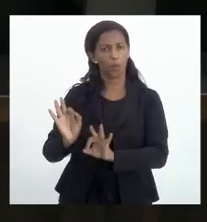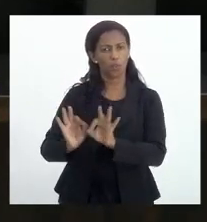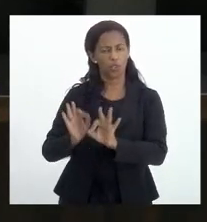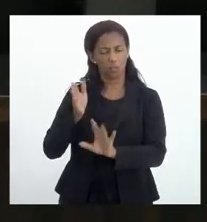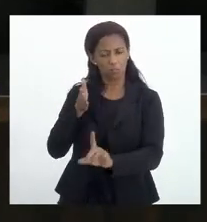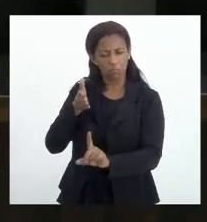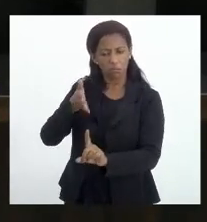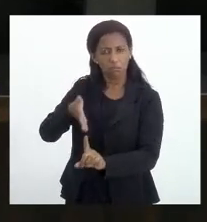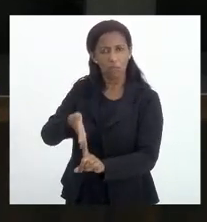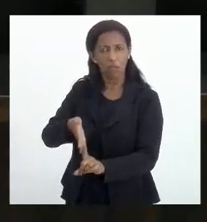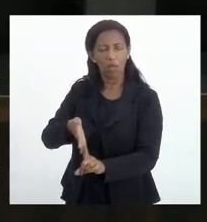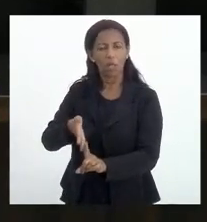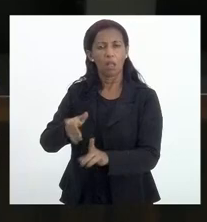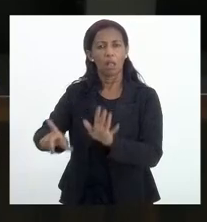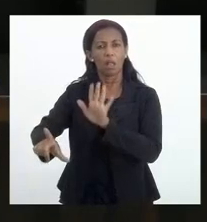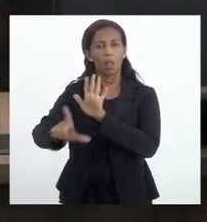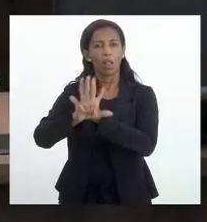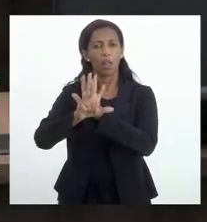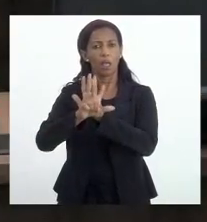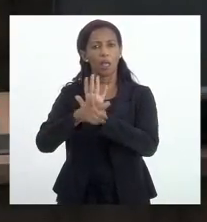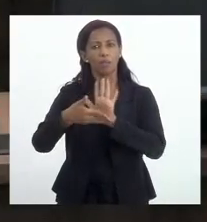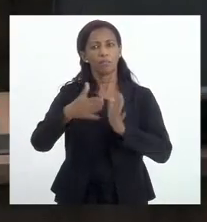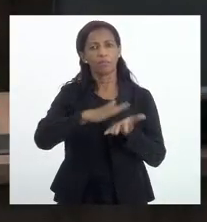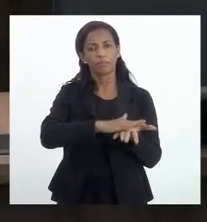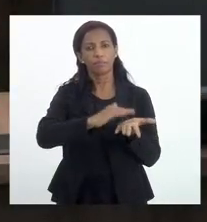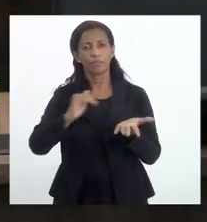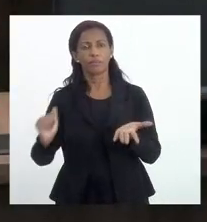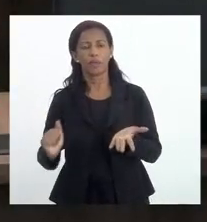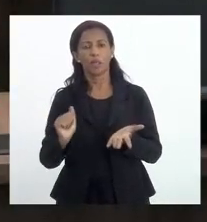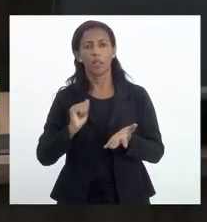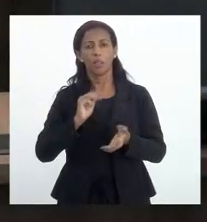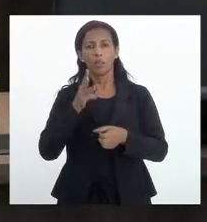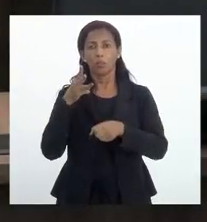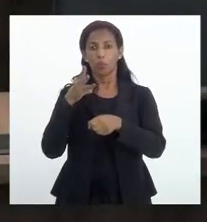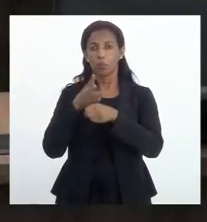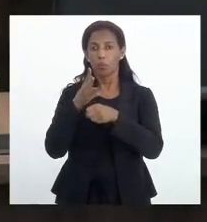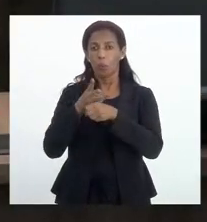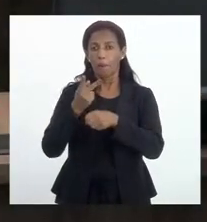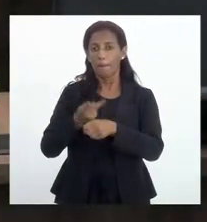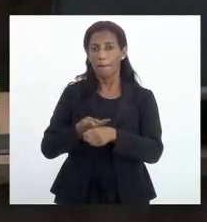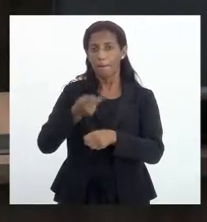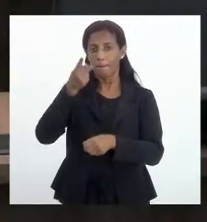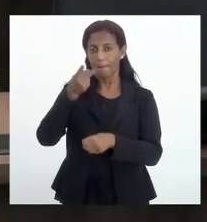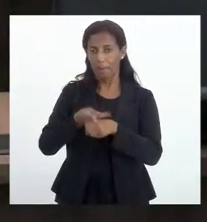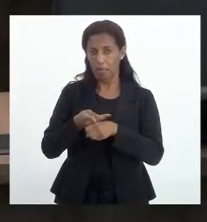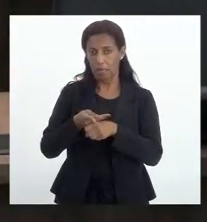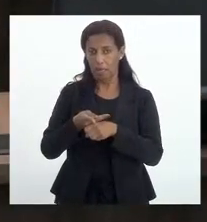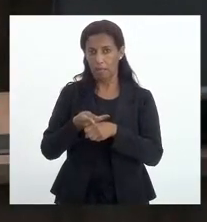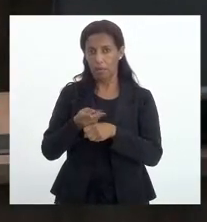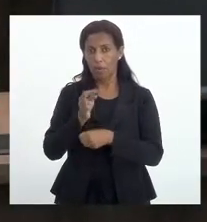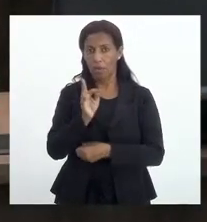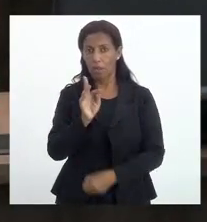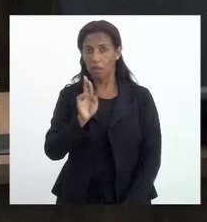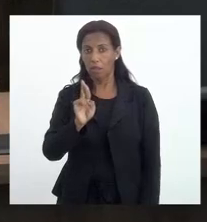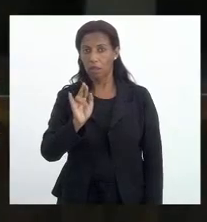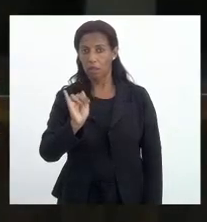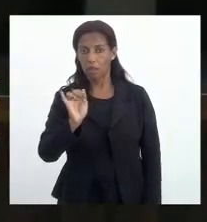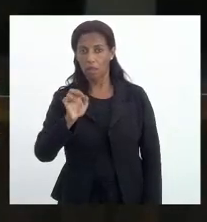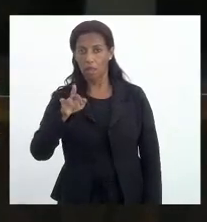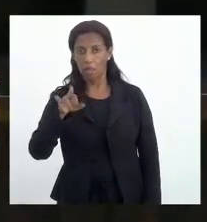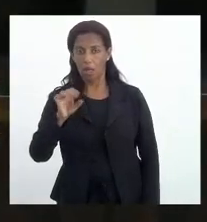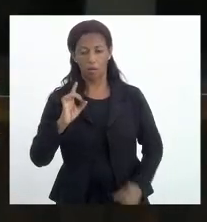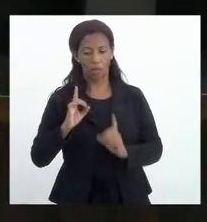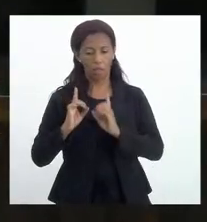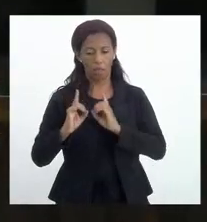lei de extinção do triênio. Então, este assunto não está em debate hoje, foi ontem.